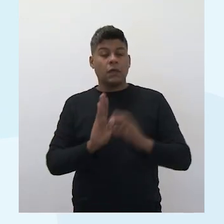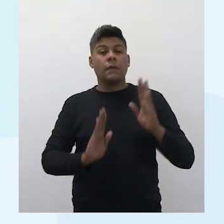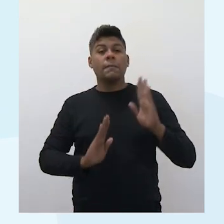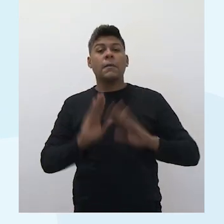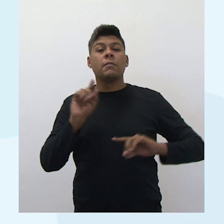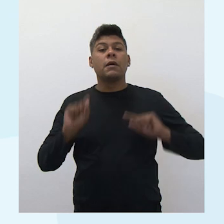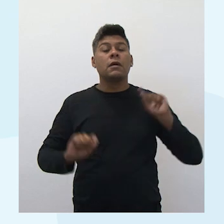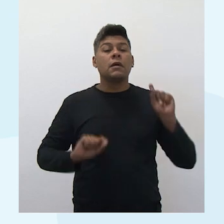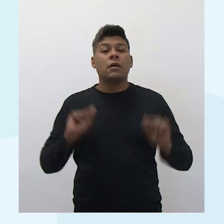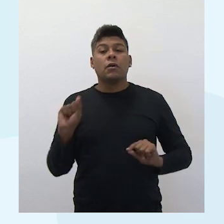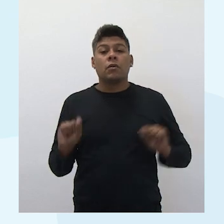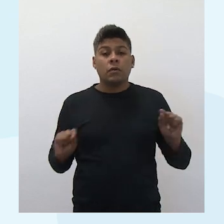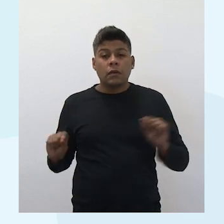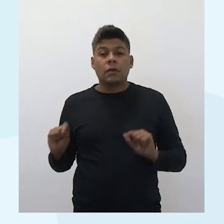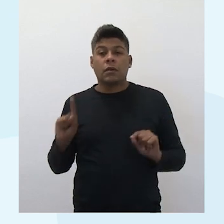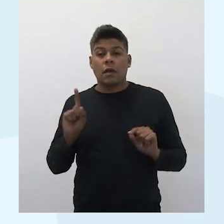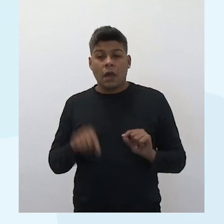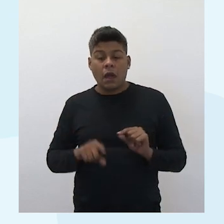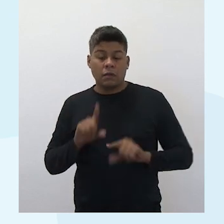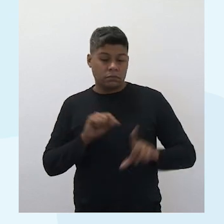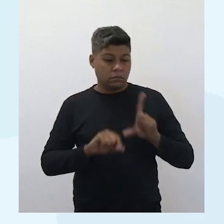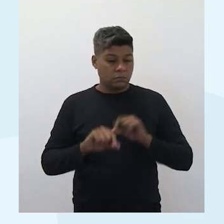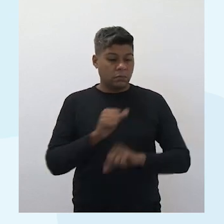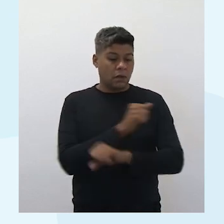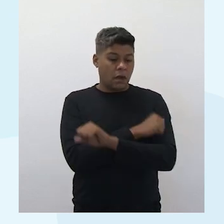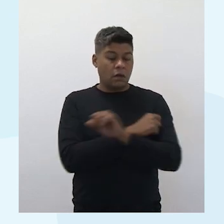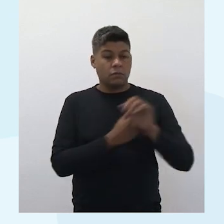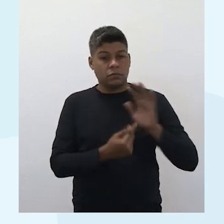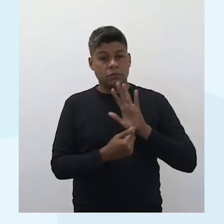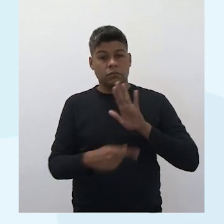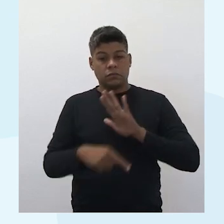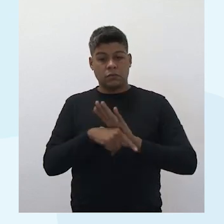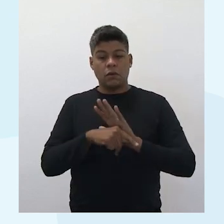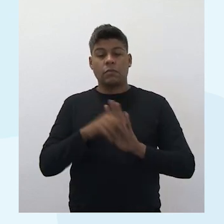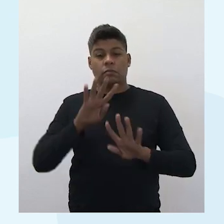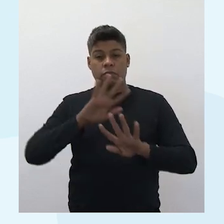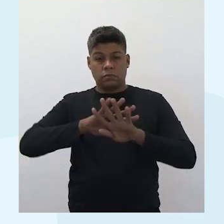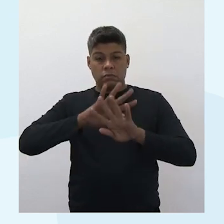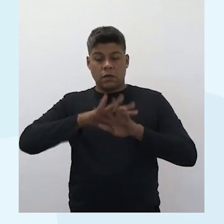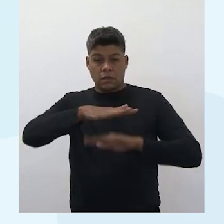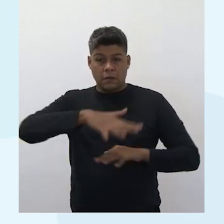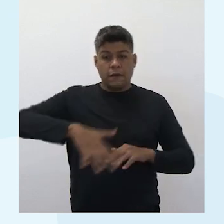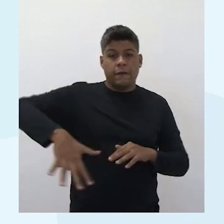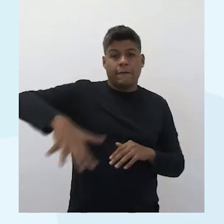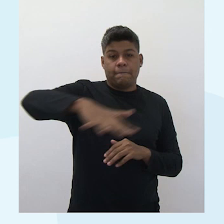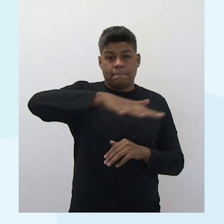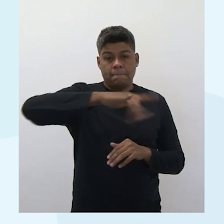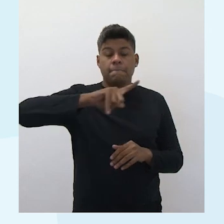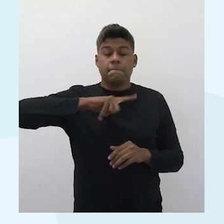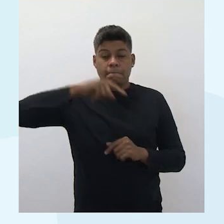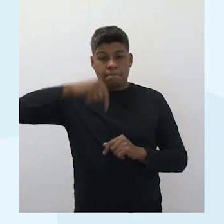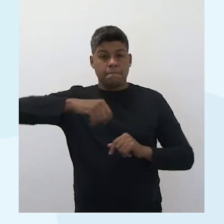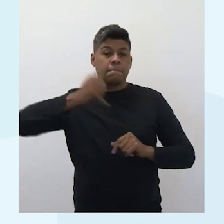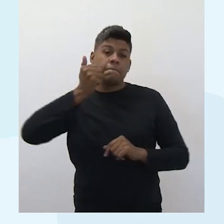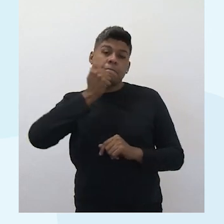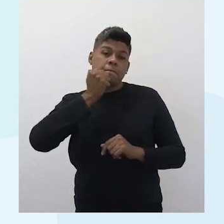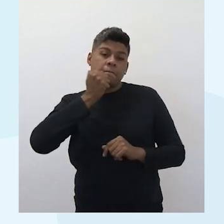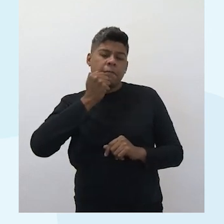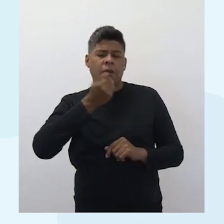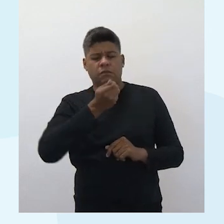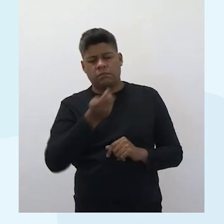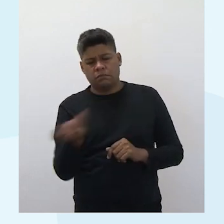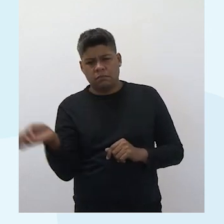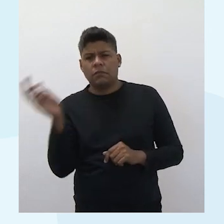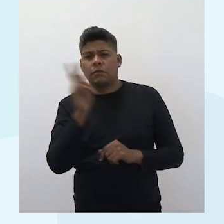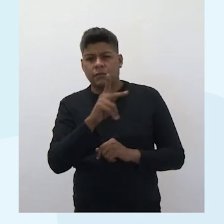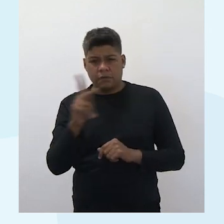de garimpar esses alunos que têm um destaque na área de matemática. Tudo bem que nós temos aqui na área de ciências da natureza, né, muitos professores